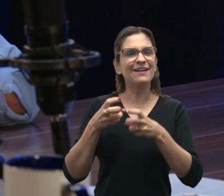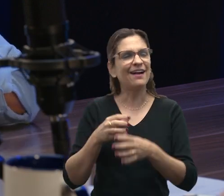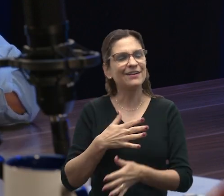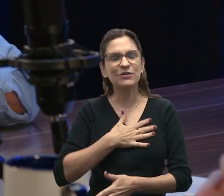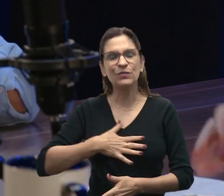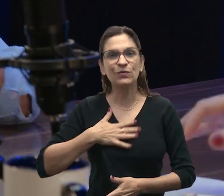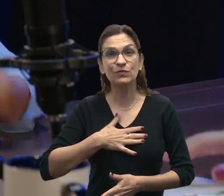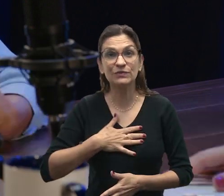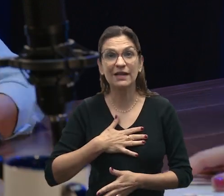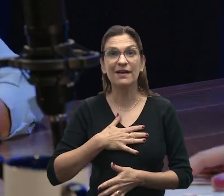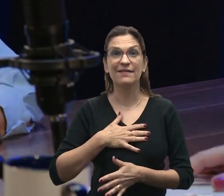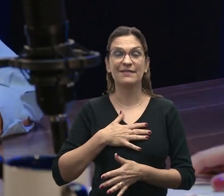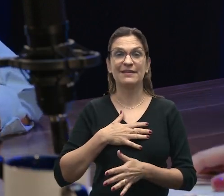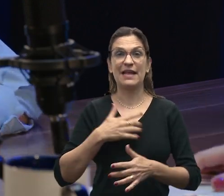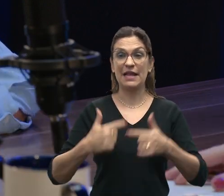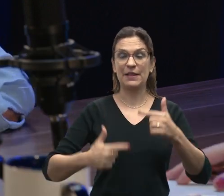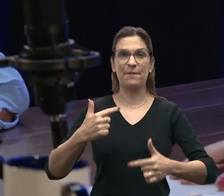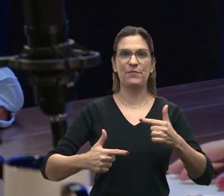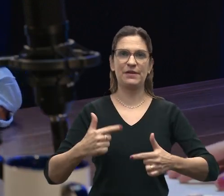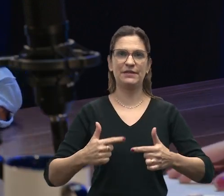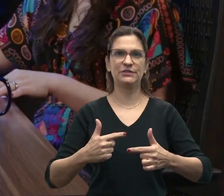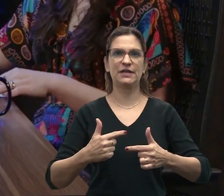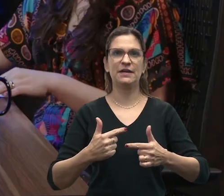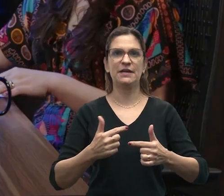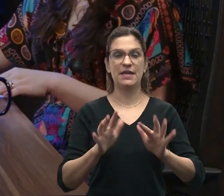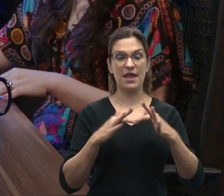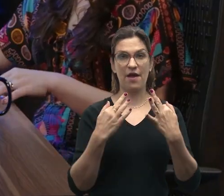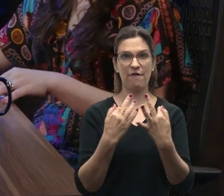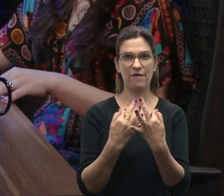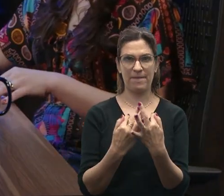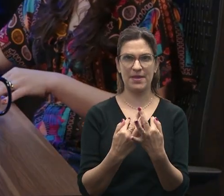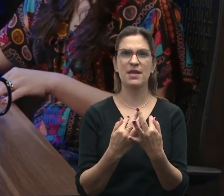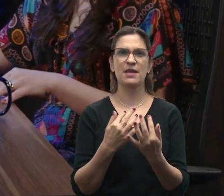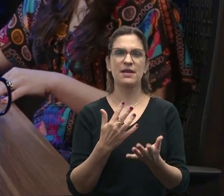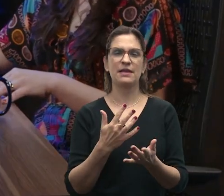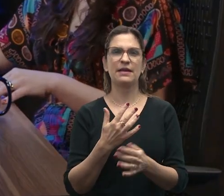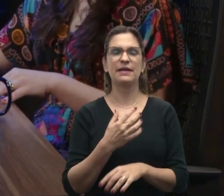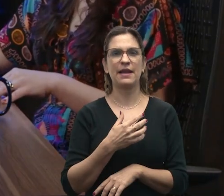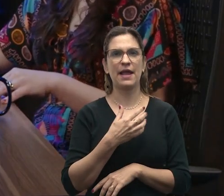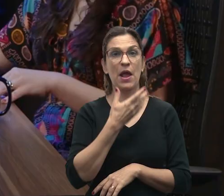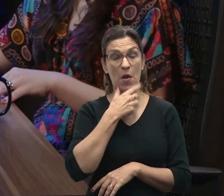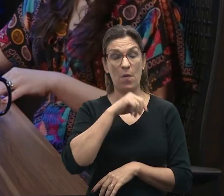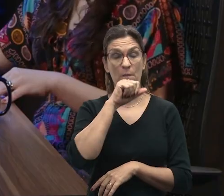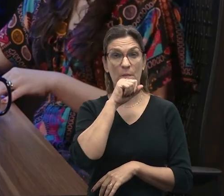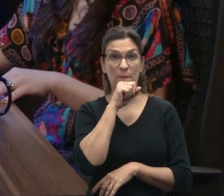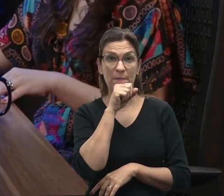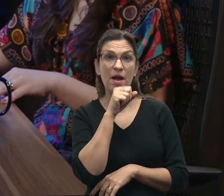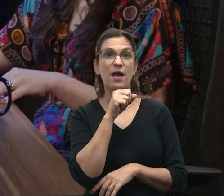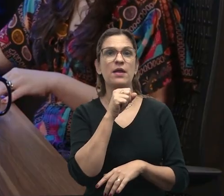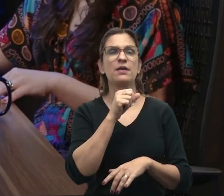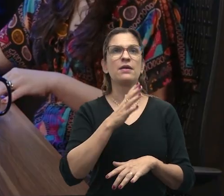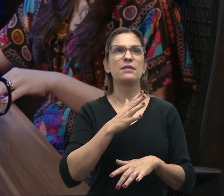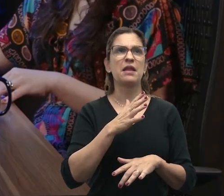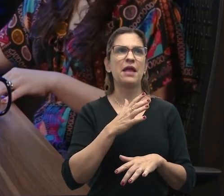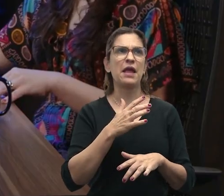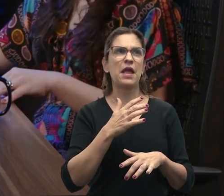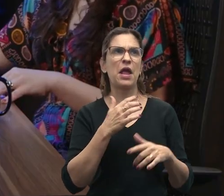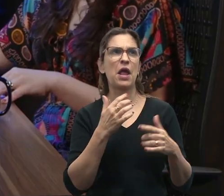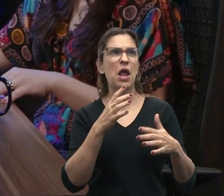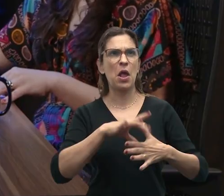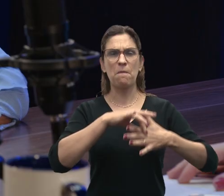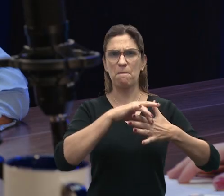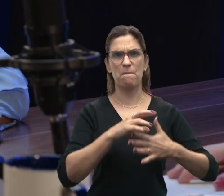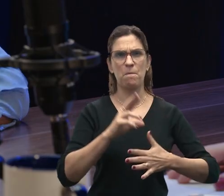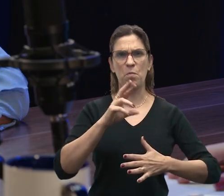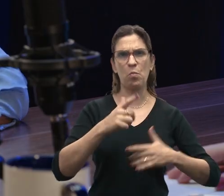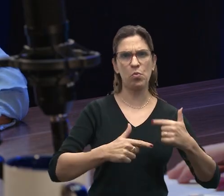especialmente em razão da militância dos meus pais, né? Meu pai nunca foi um vereador, nem um político, assim, de ocupação de cargos, nada. Meu pai era um